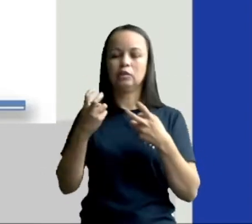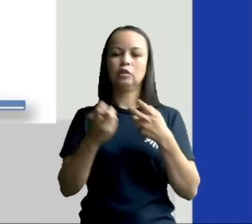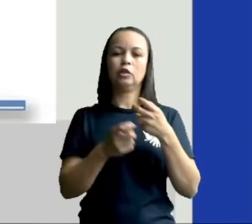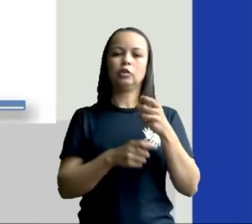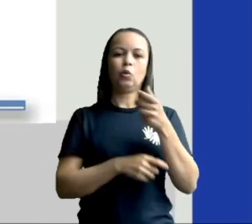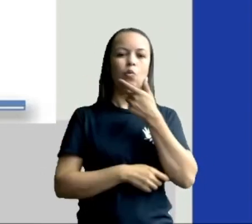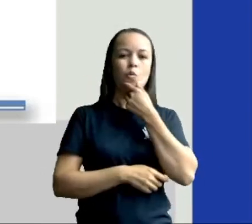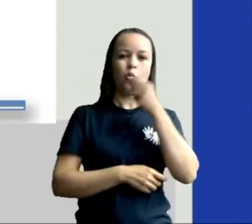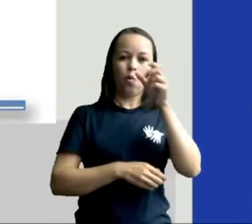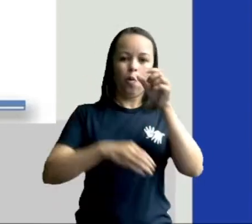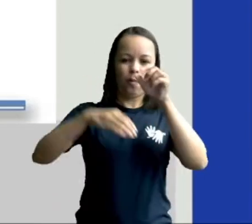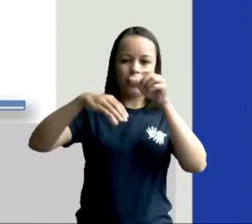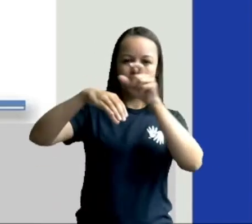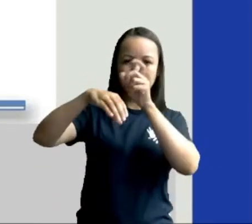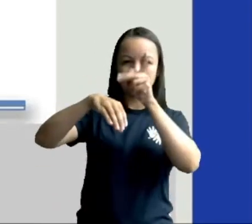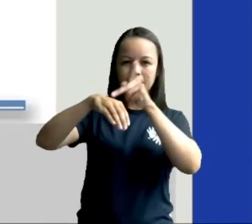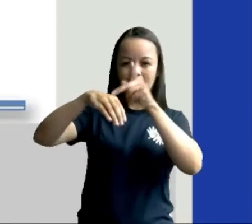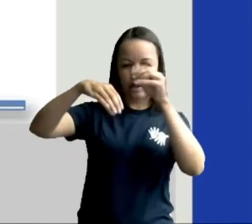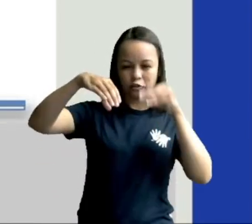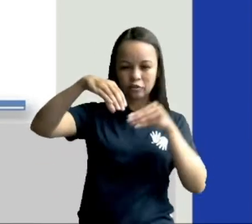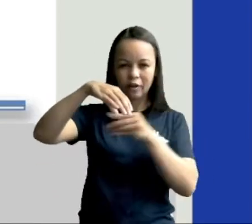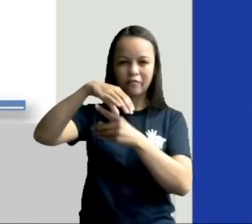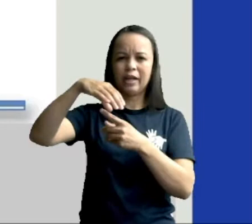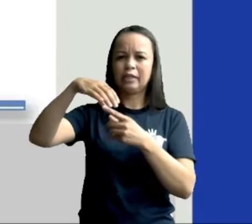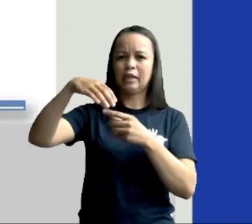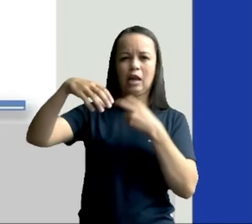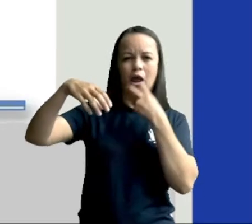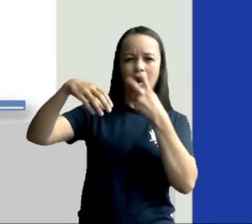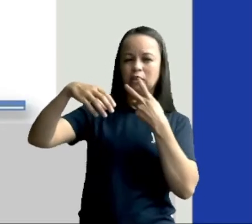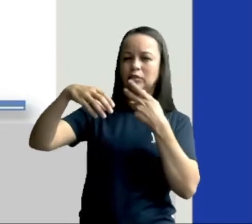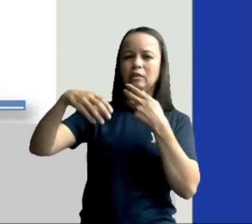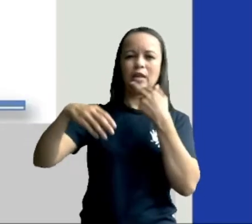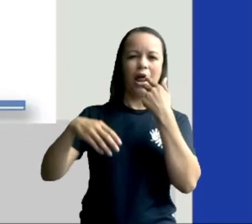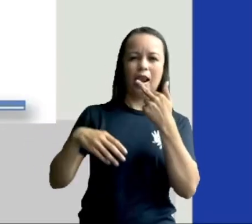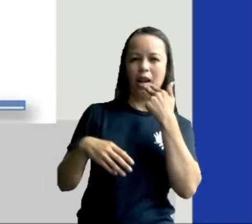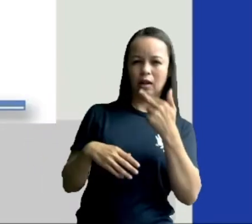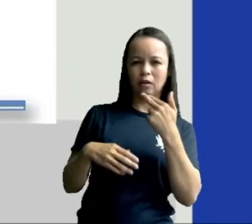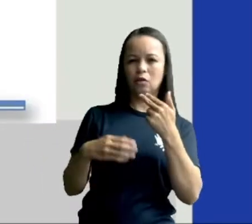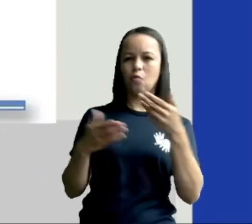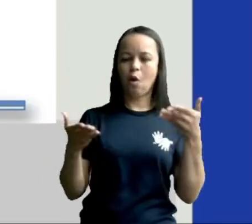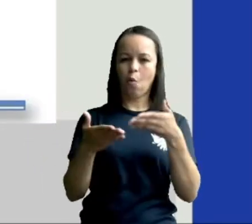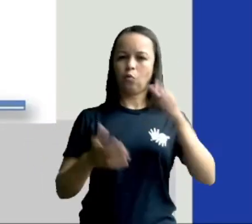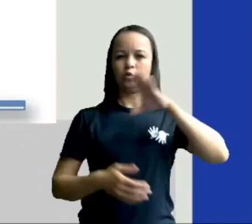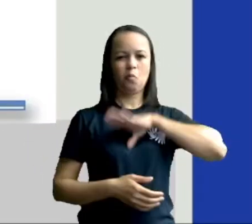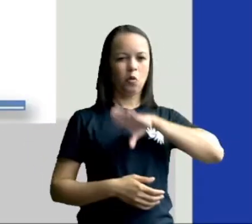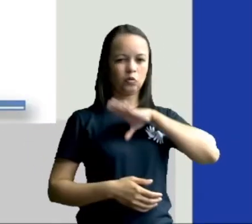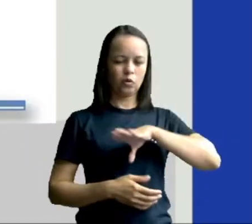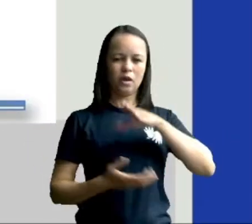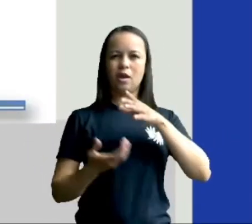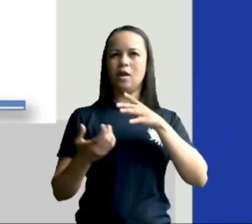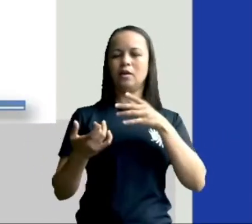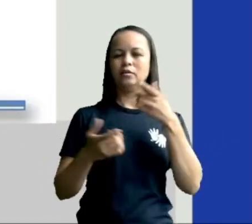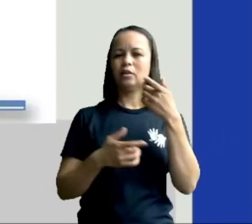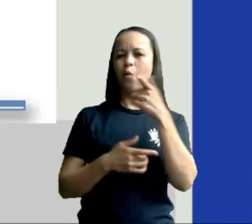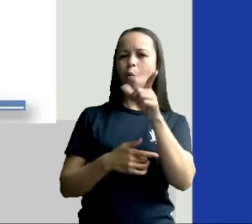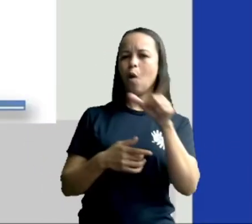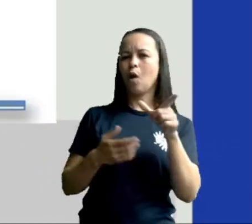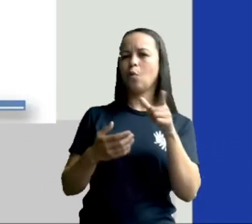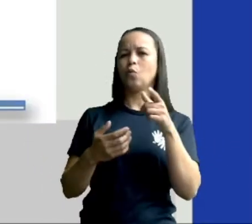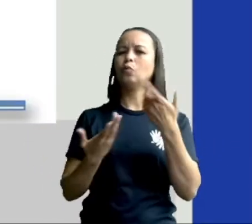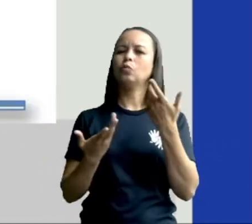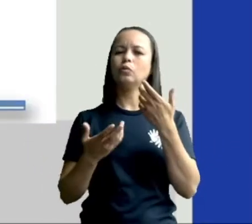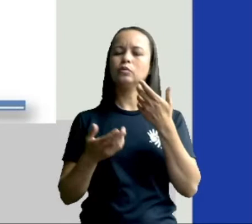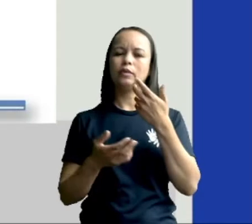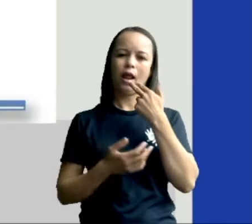ele tinha essa comunicação. Ele não tinha o poder da língua, como a gente tem hoje, do português ou de um outro